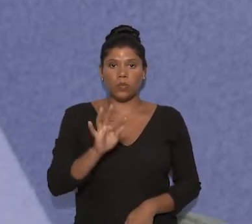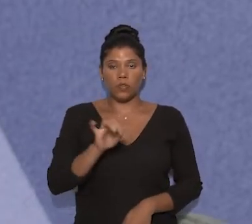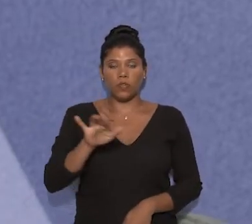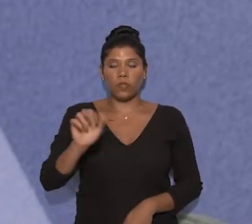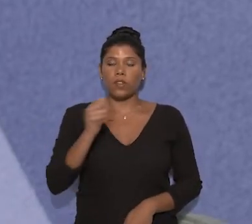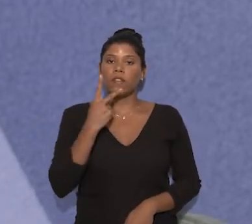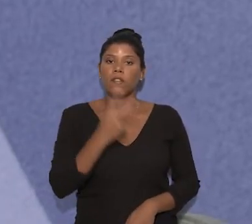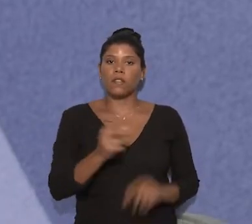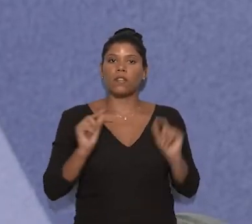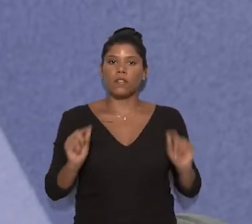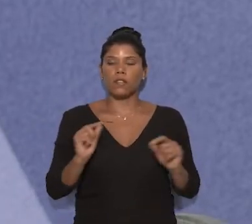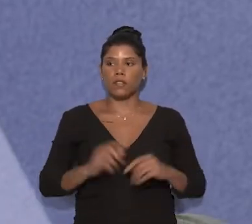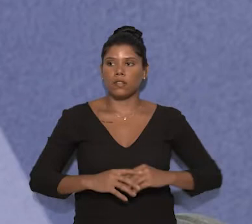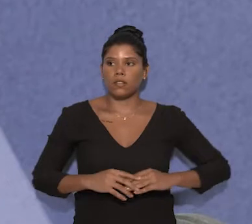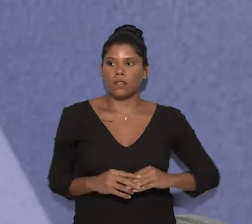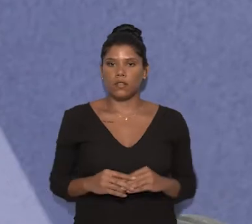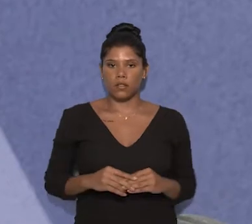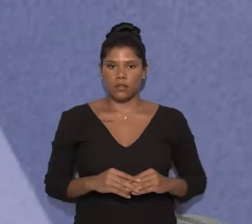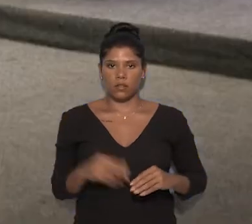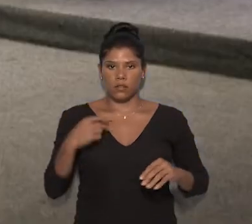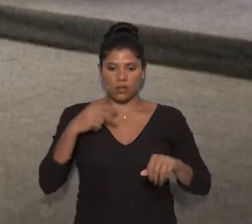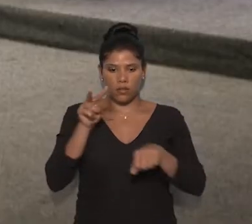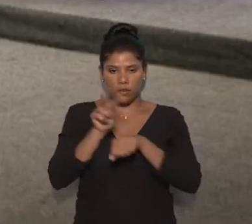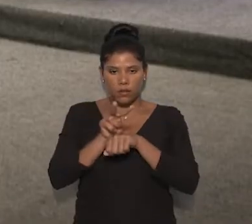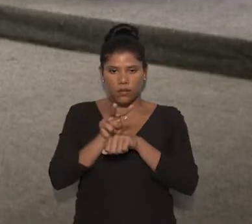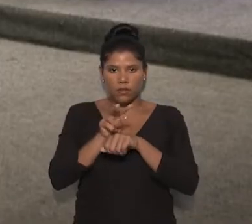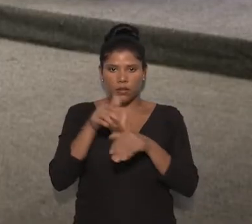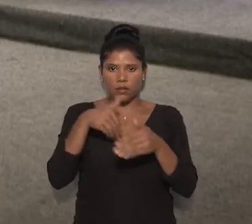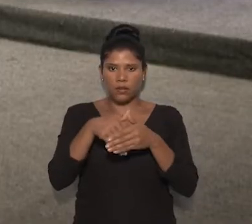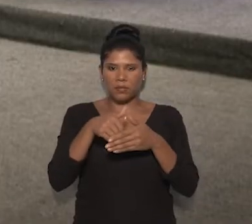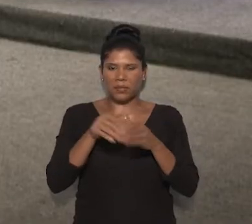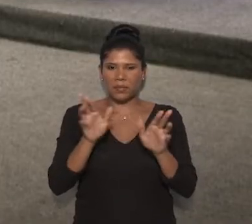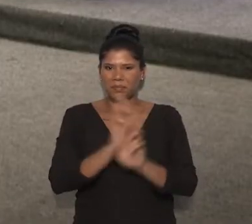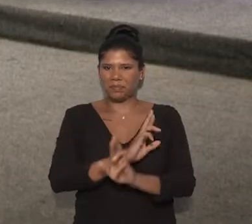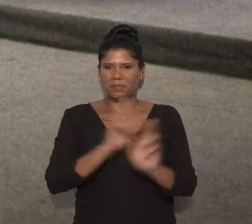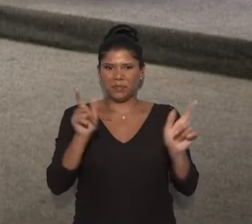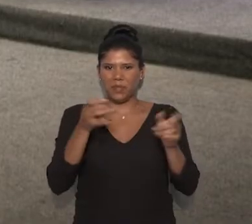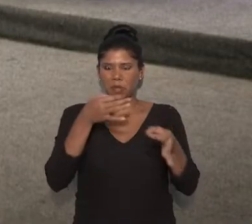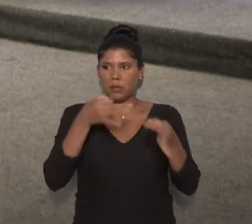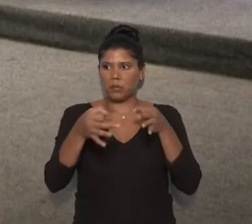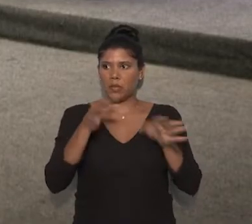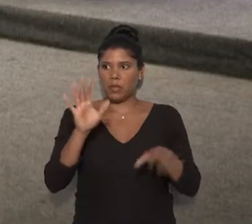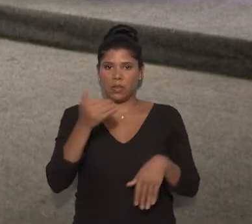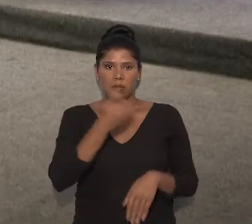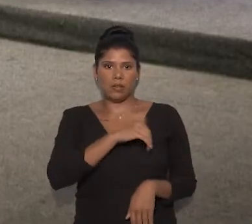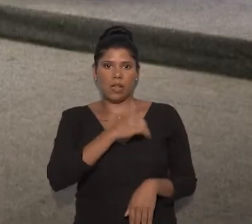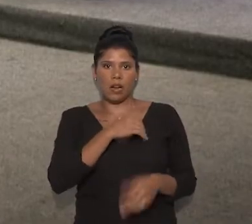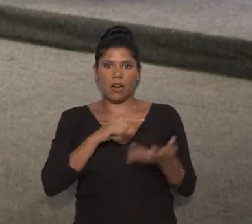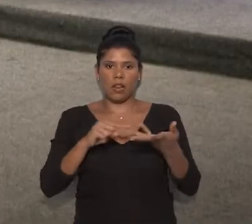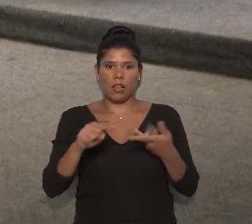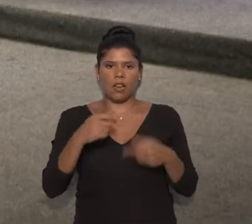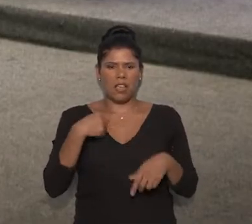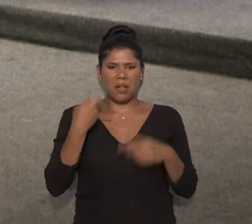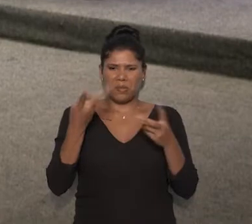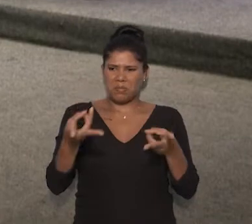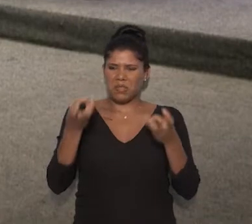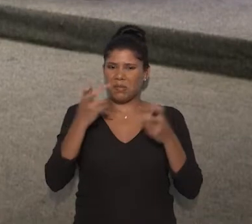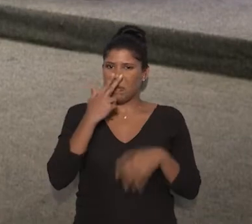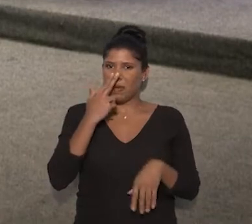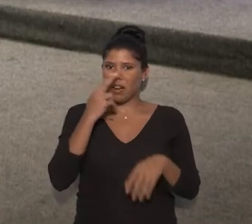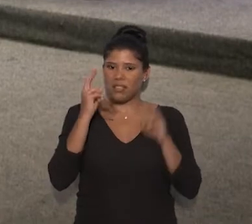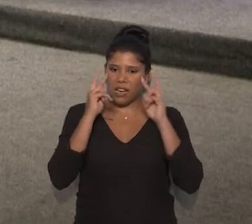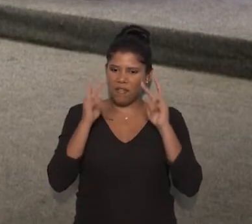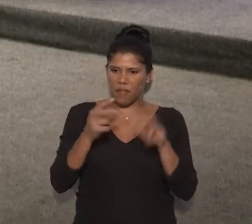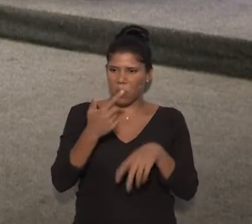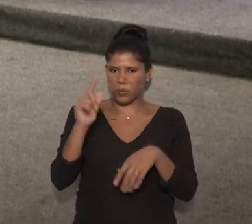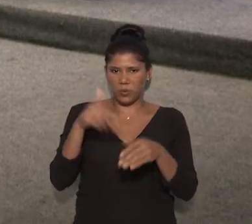falava depois do jogo, só ele viu o jogo que ele falou. Não, porque o Ceará, não sei o que, só não conseguia enxergar o que ele falou. Ele